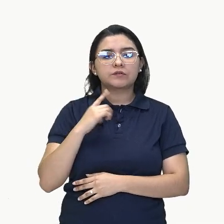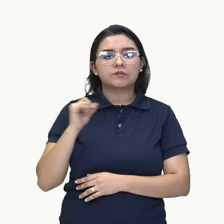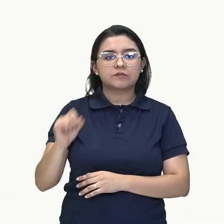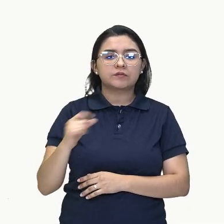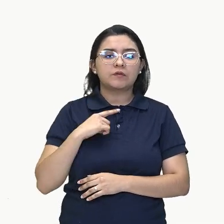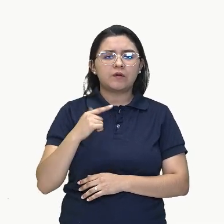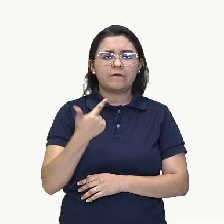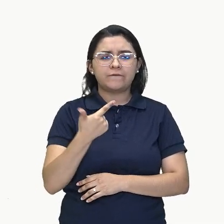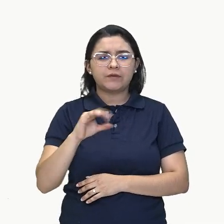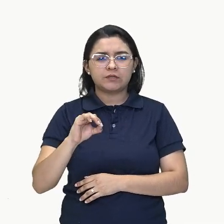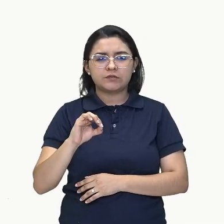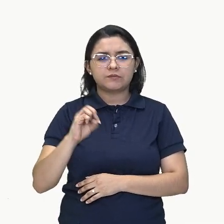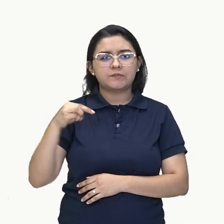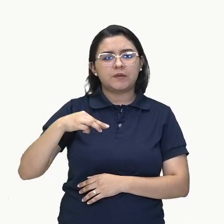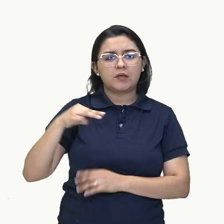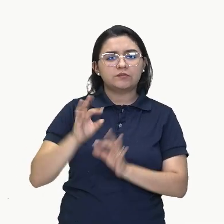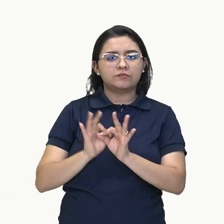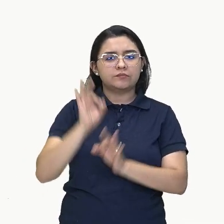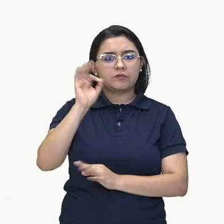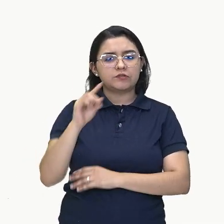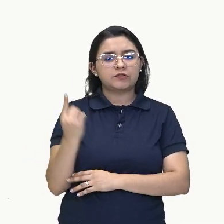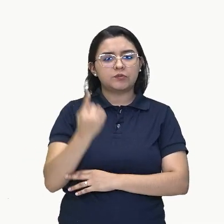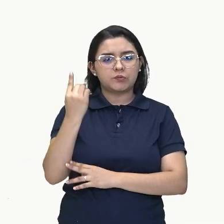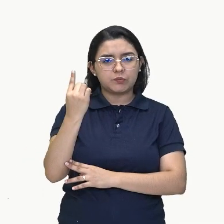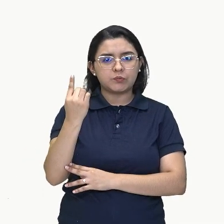de 20 metros, tá bom? Então, quando eu vou